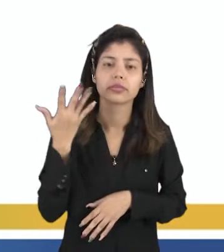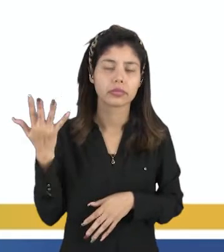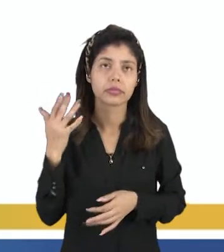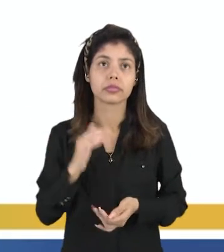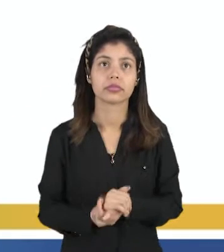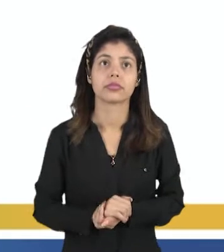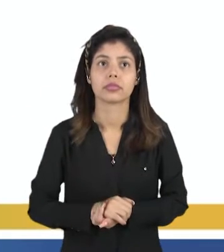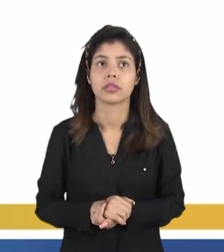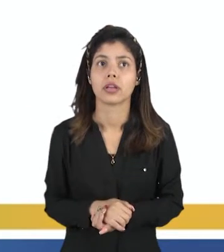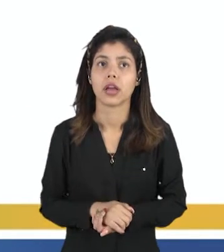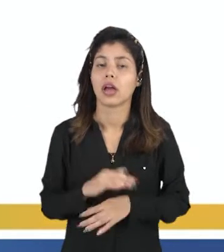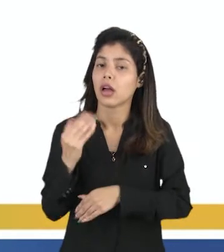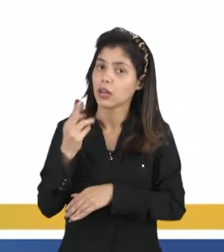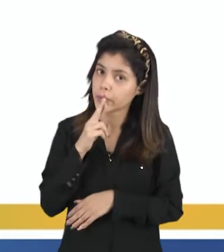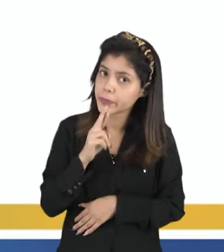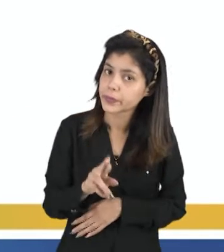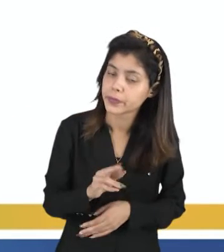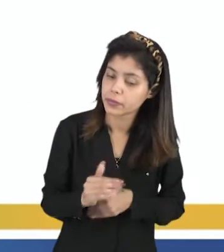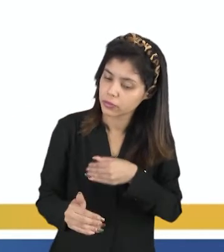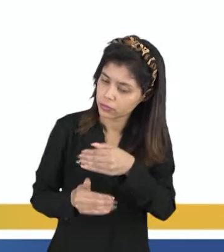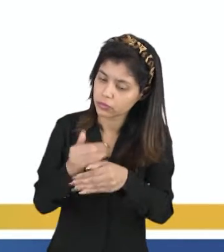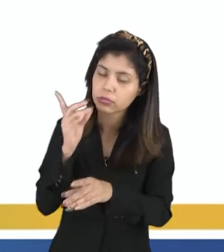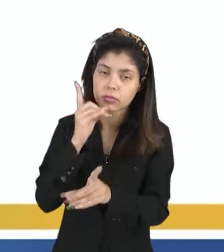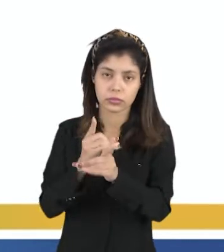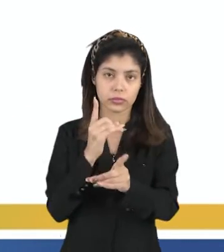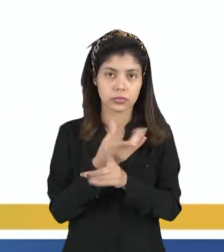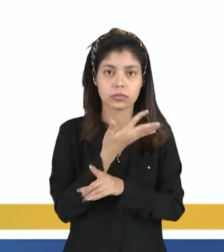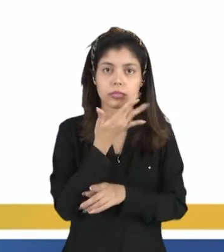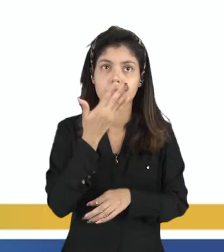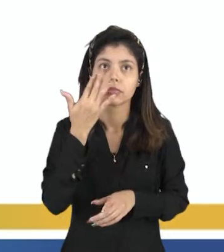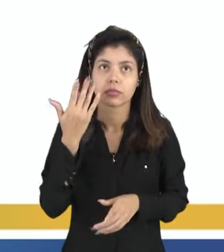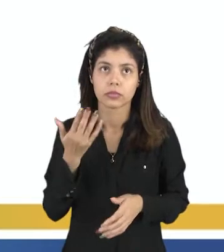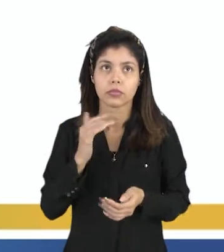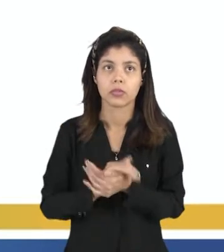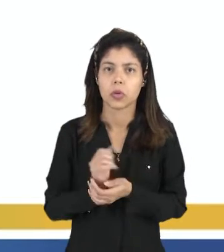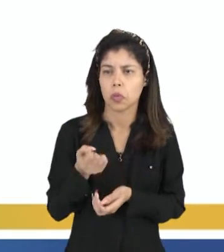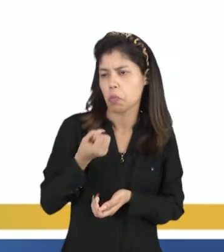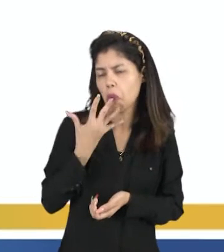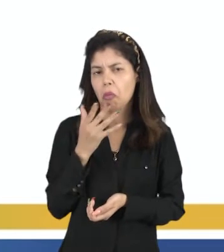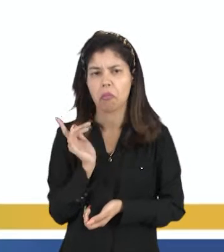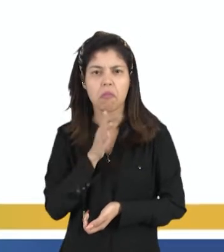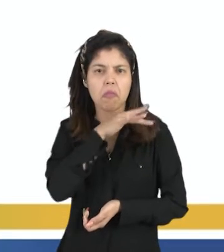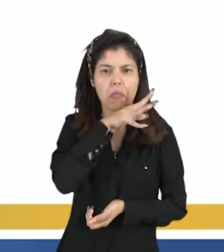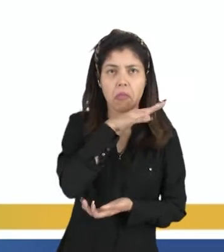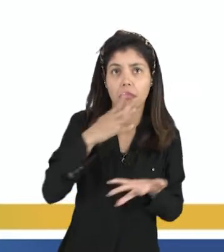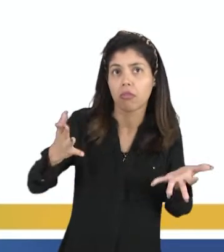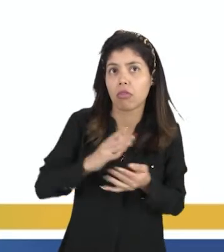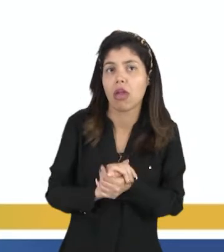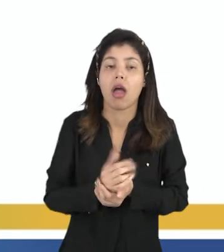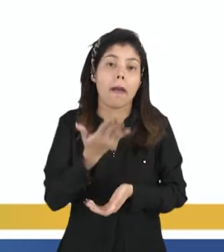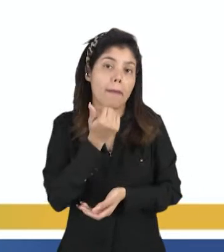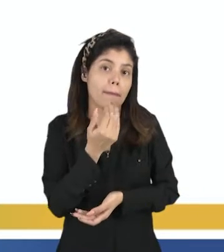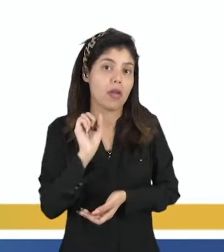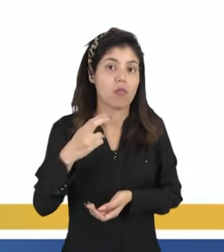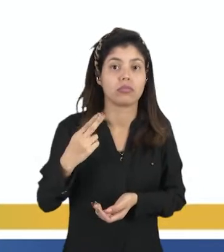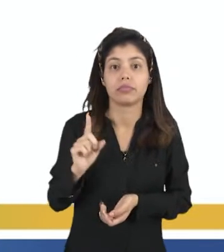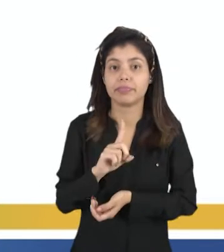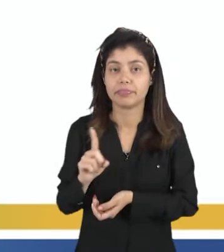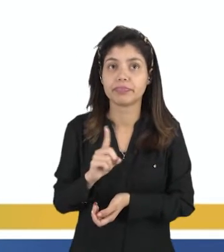Os resultados desse processo é a identificação do cheiro, se é ruim ou bom, se é para comer ou